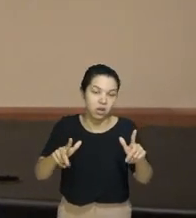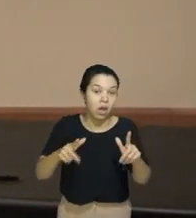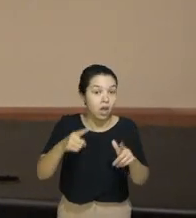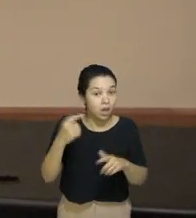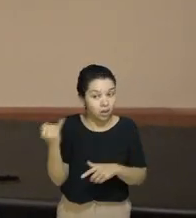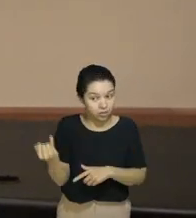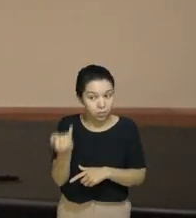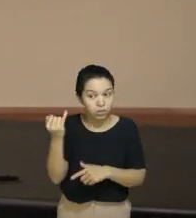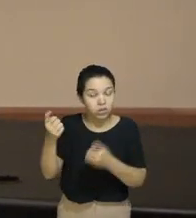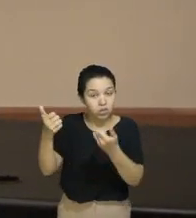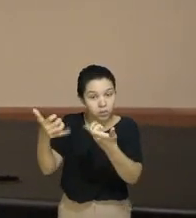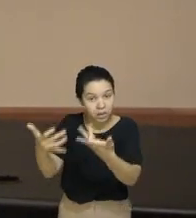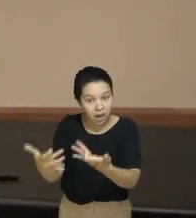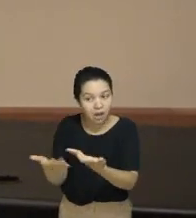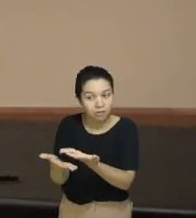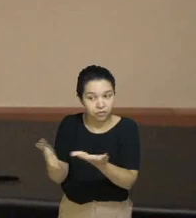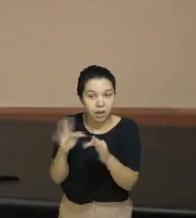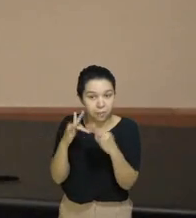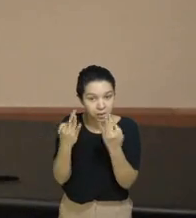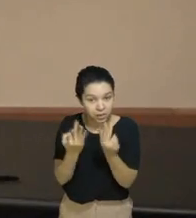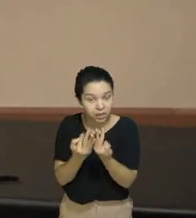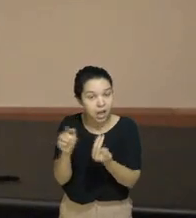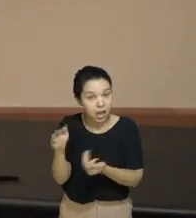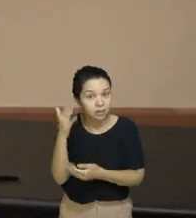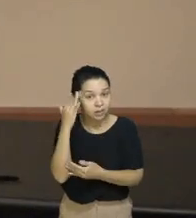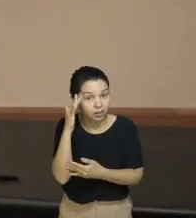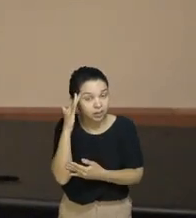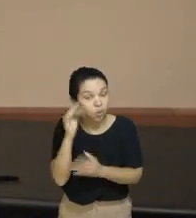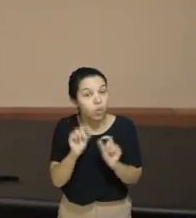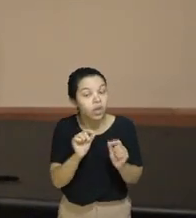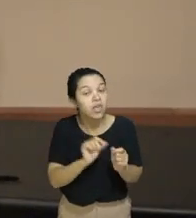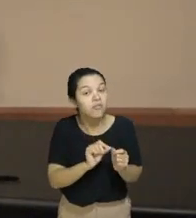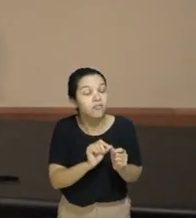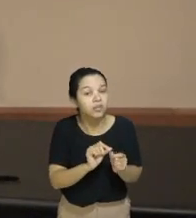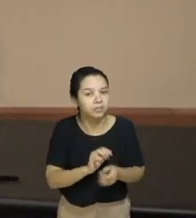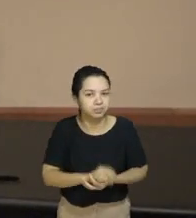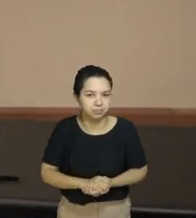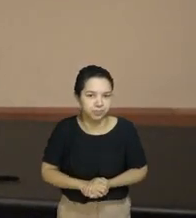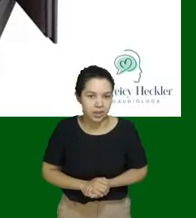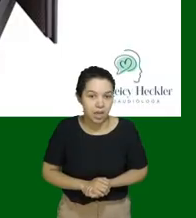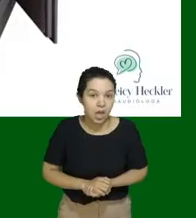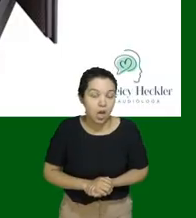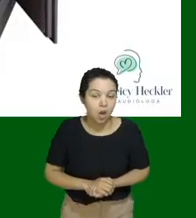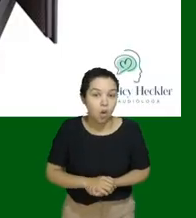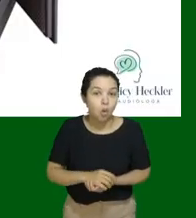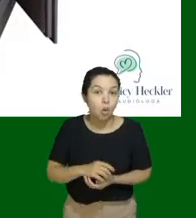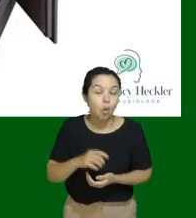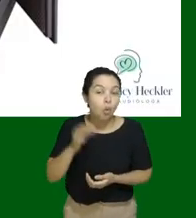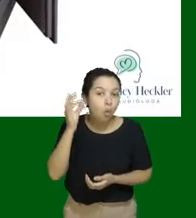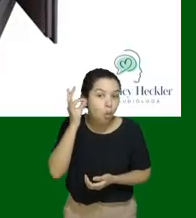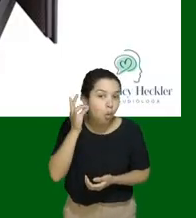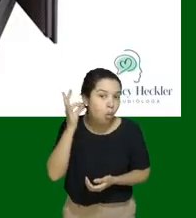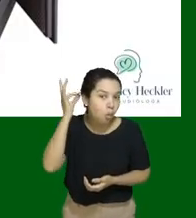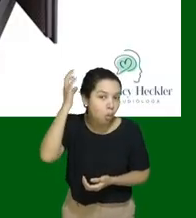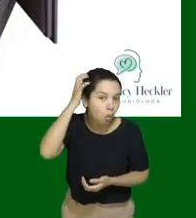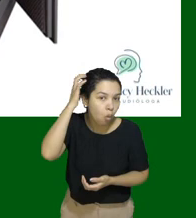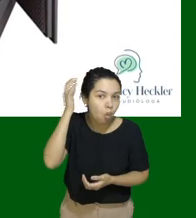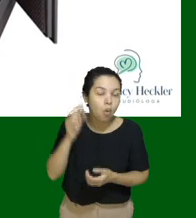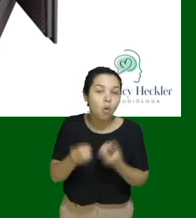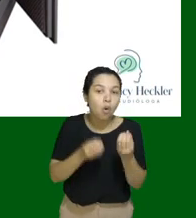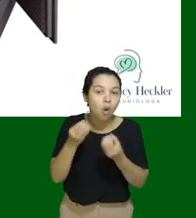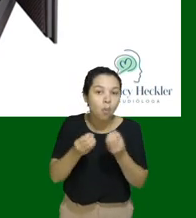exame. Então, como é que funciona o exame? Ele é feito em cabine acústica, usando um